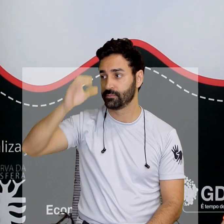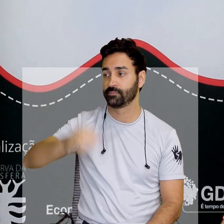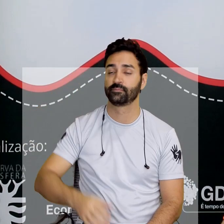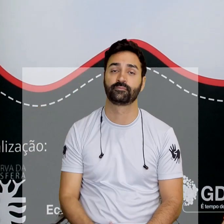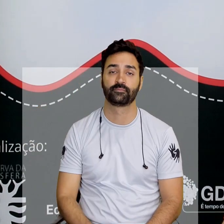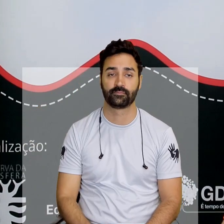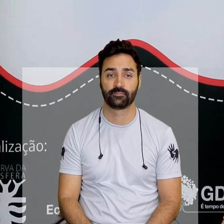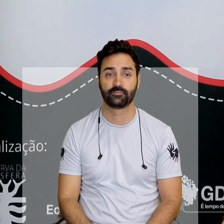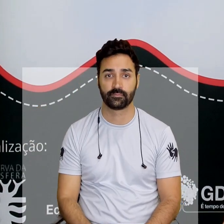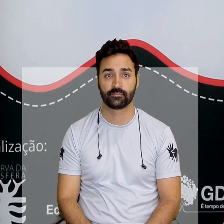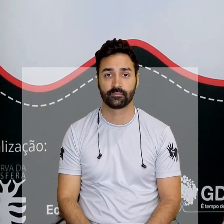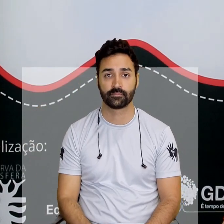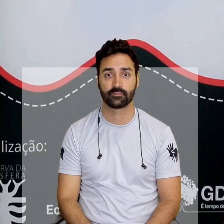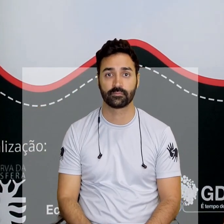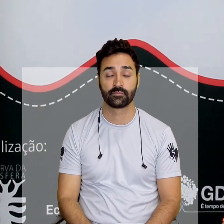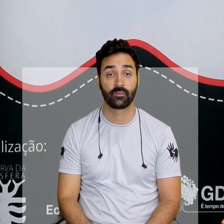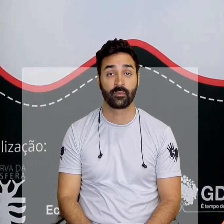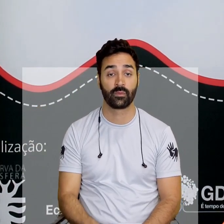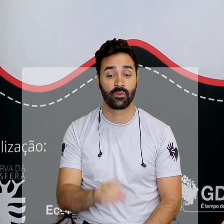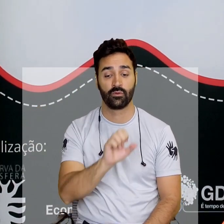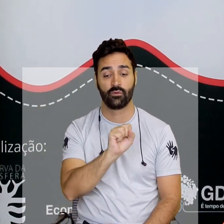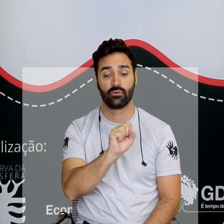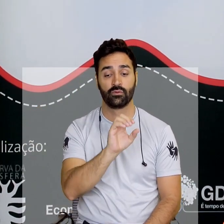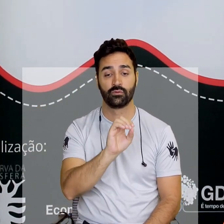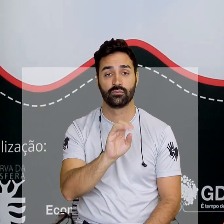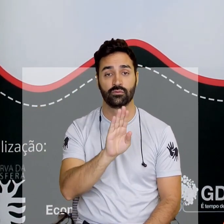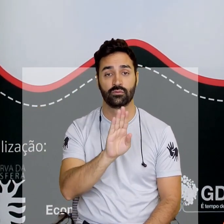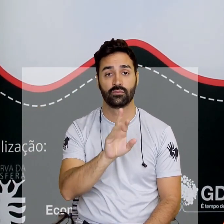E aí nós temos também sobrinho.